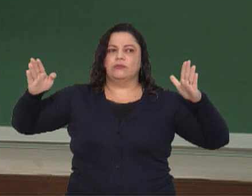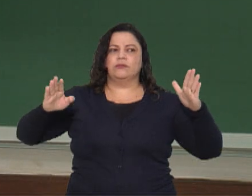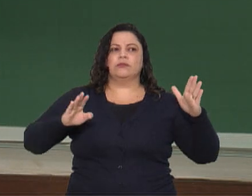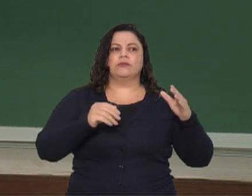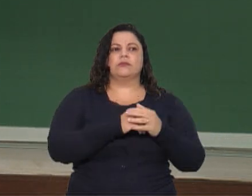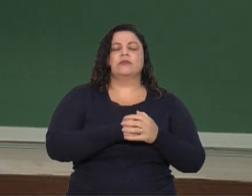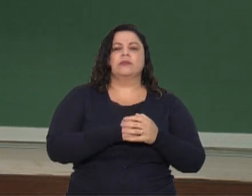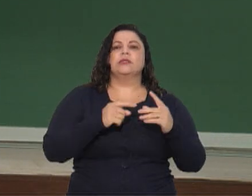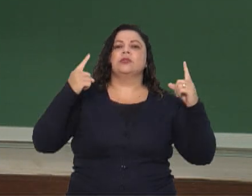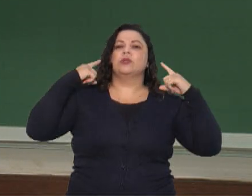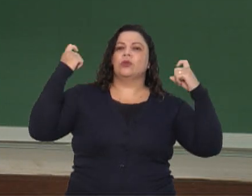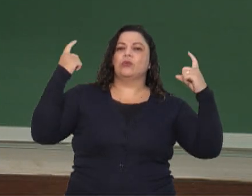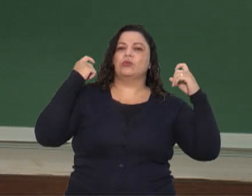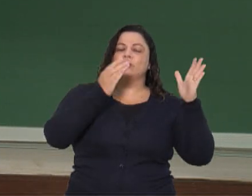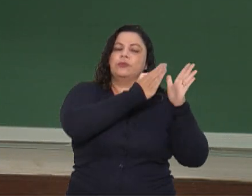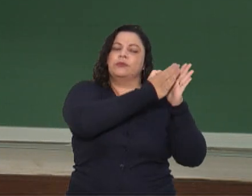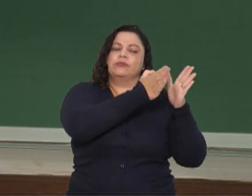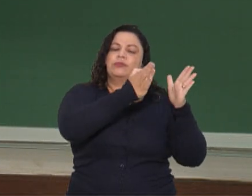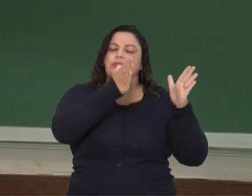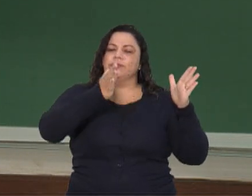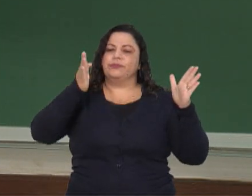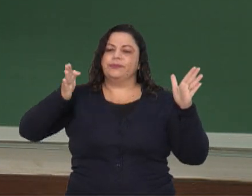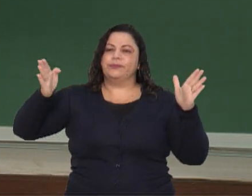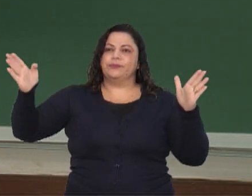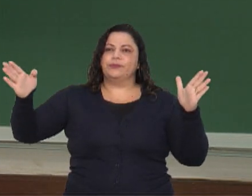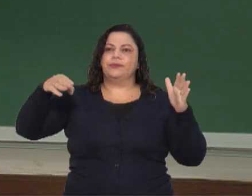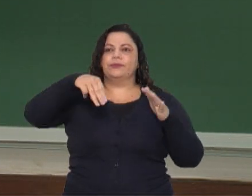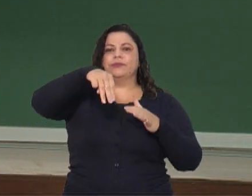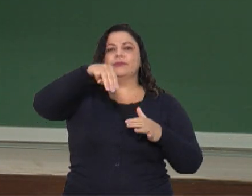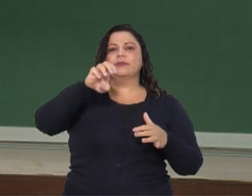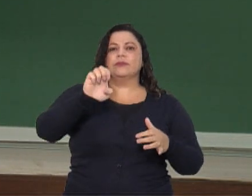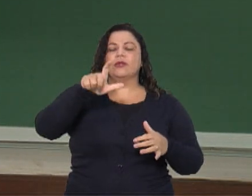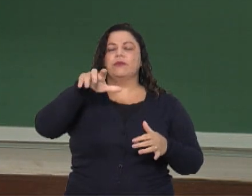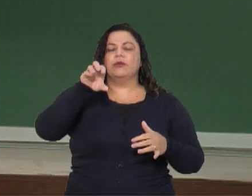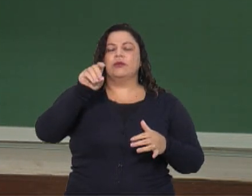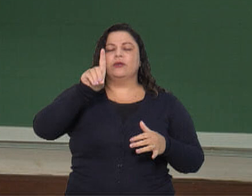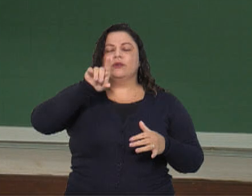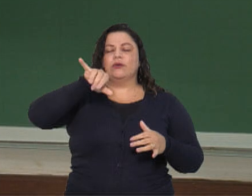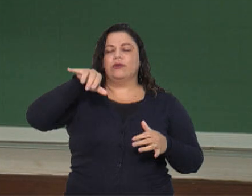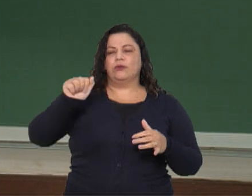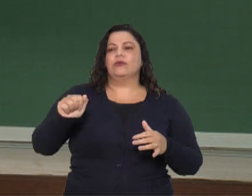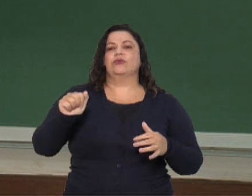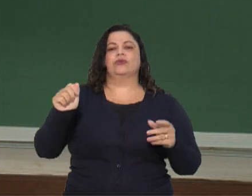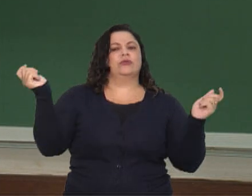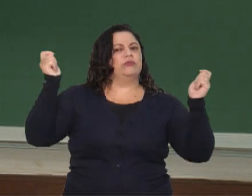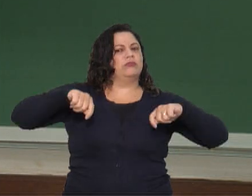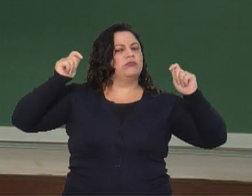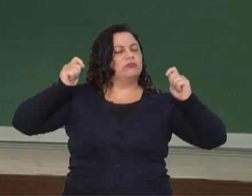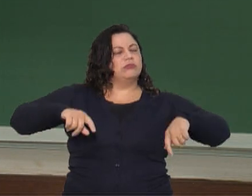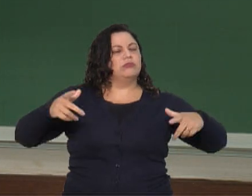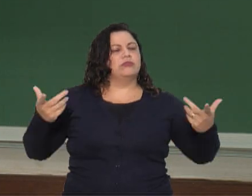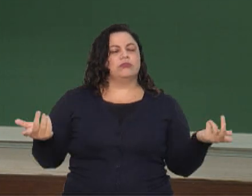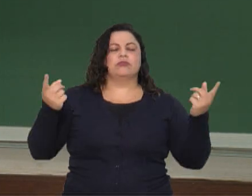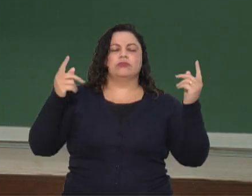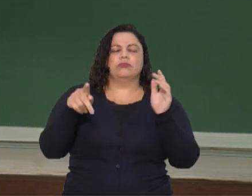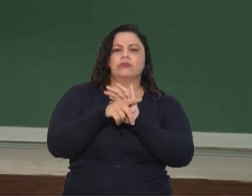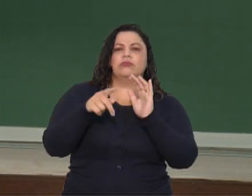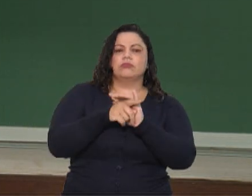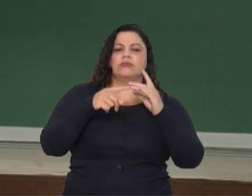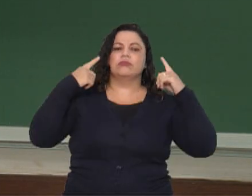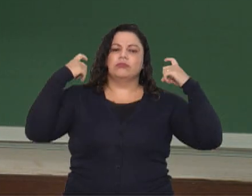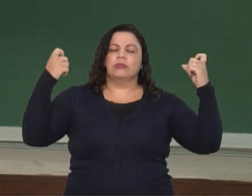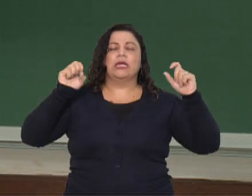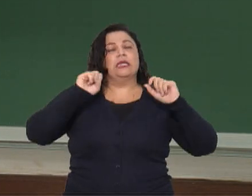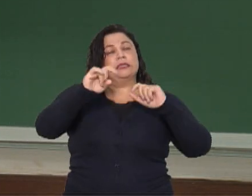são sons sucessivos. A melodia, ela possui uma autonomia na música. Se vocês pararem depois da aula